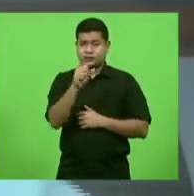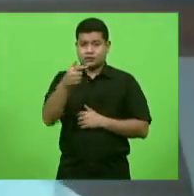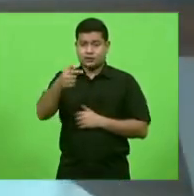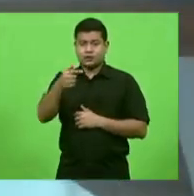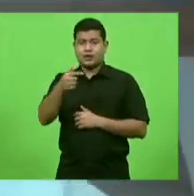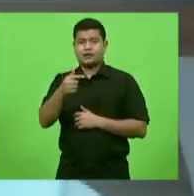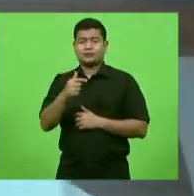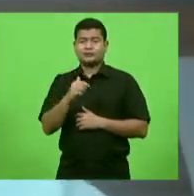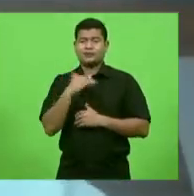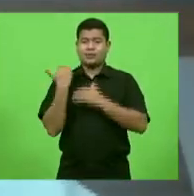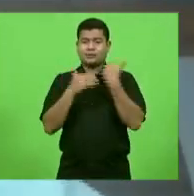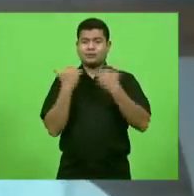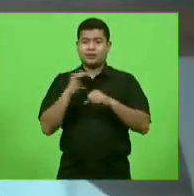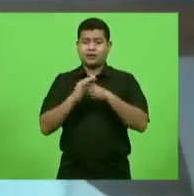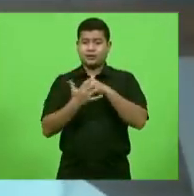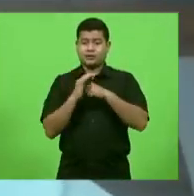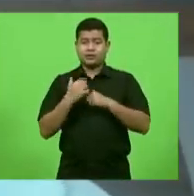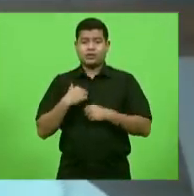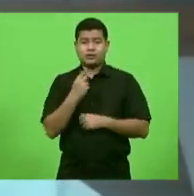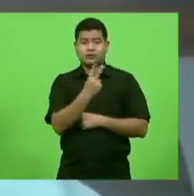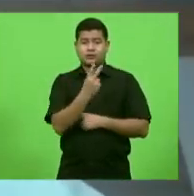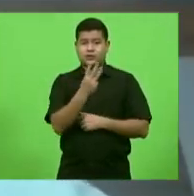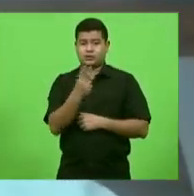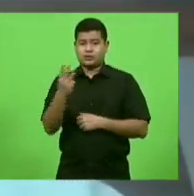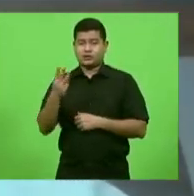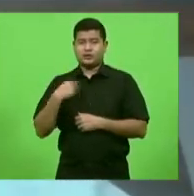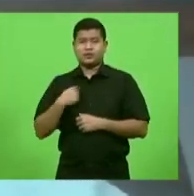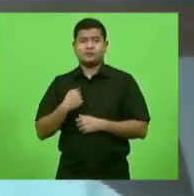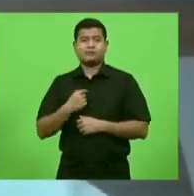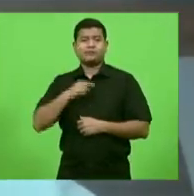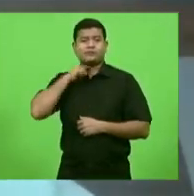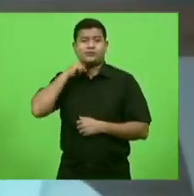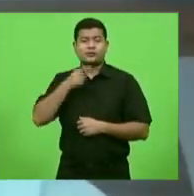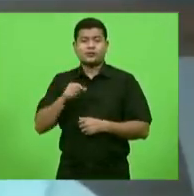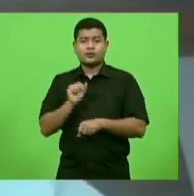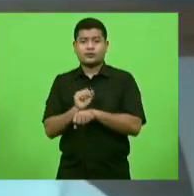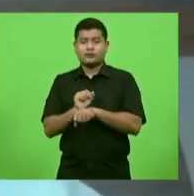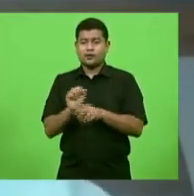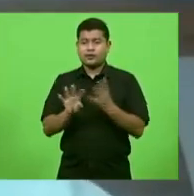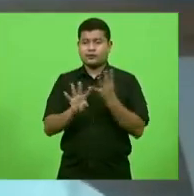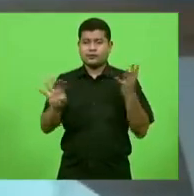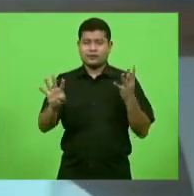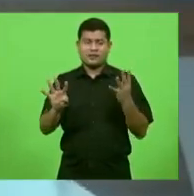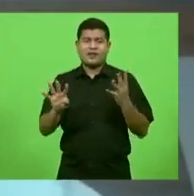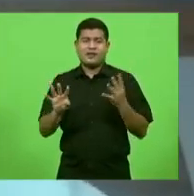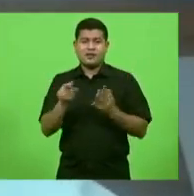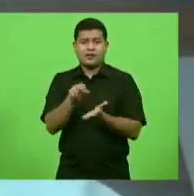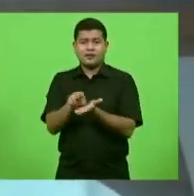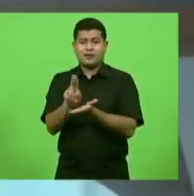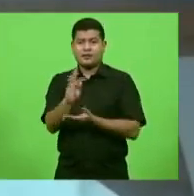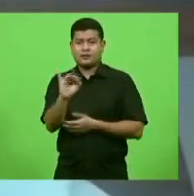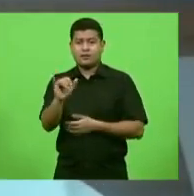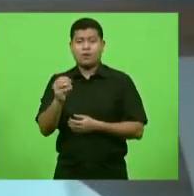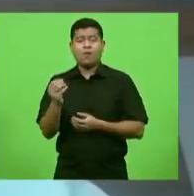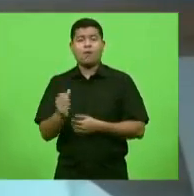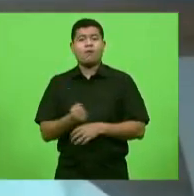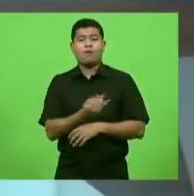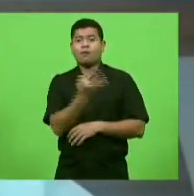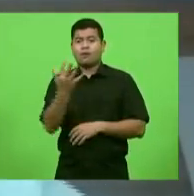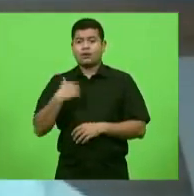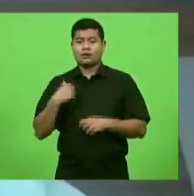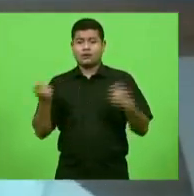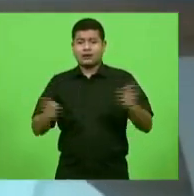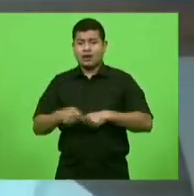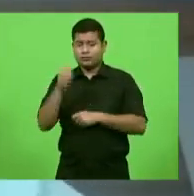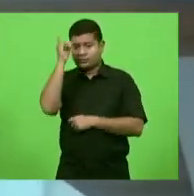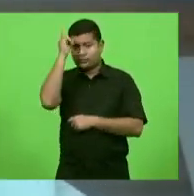horas e 233 catarinenses não resistiram à espera de uma vaga na UTI. Quantas dessas mortes poderiam ter sido evitadas se esses 33